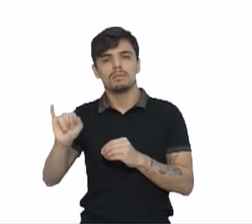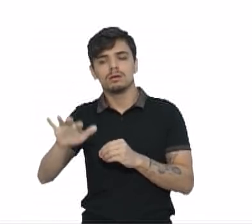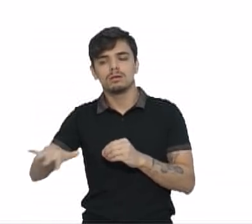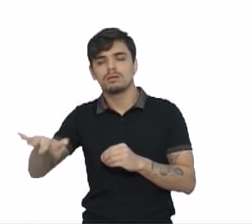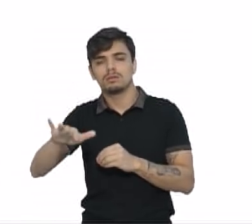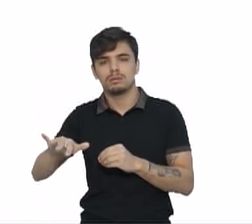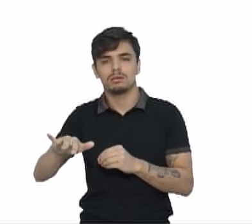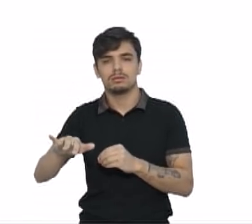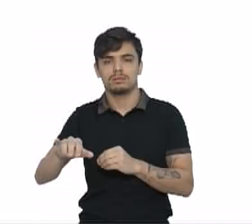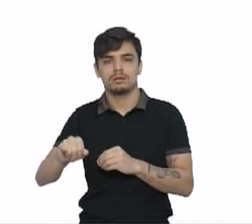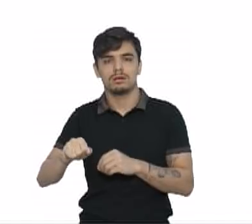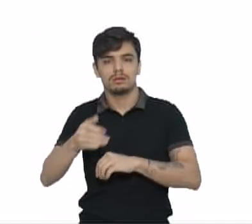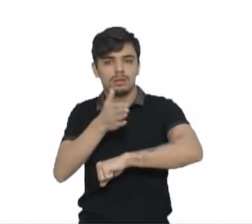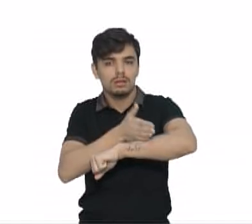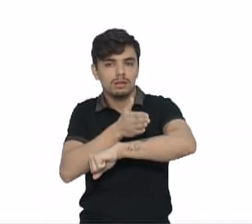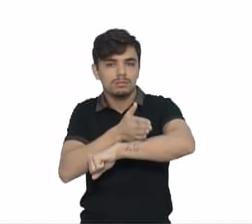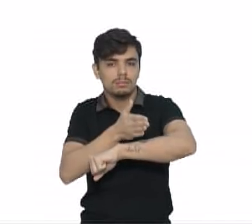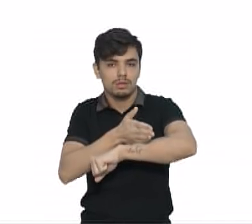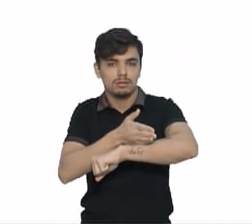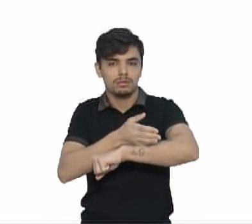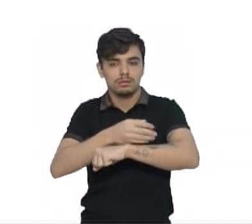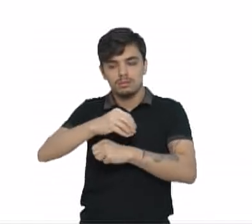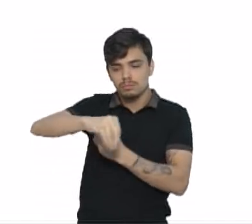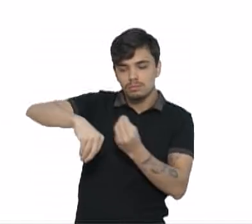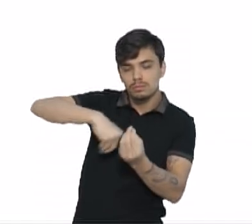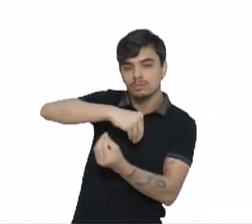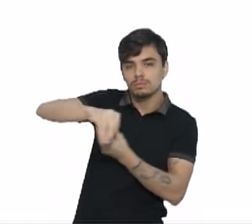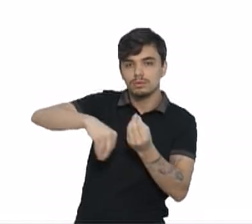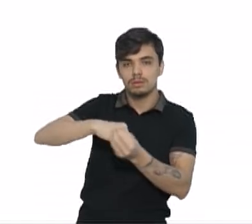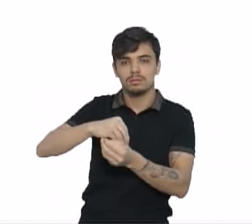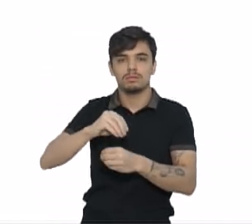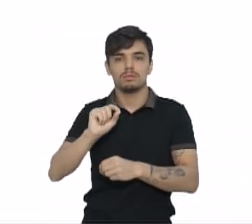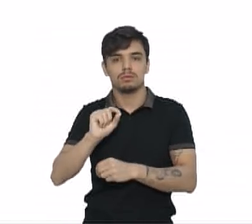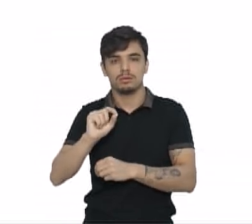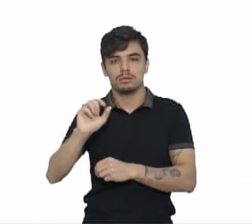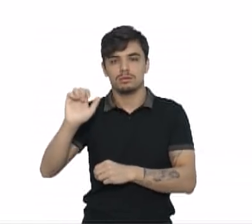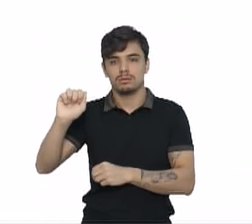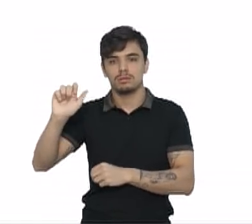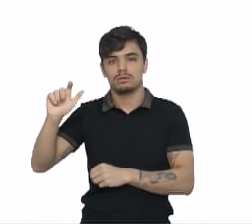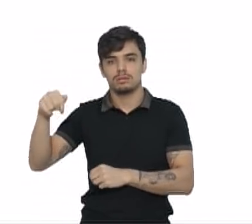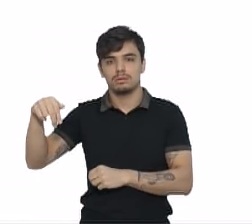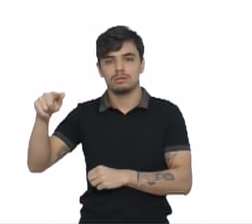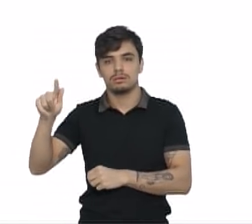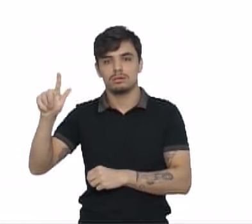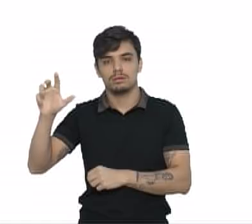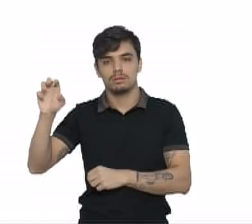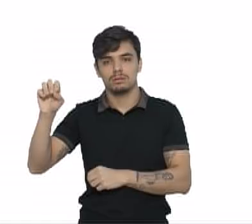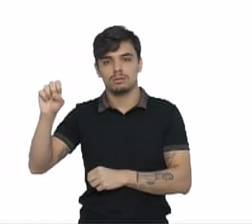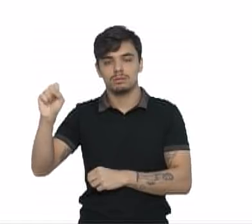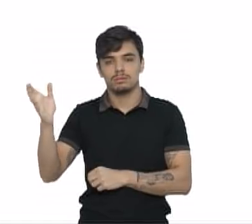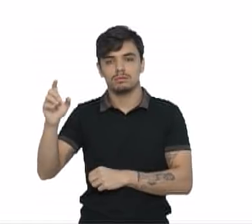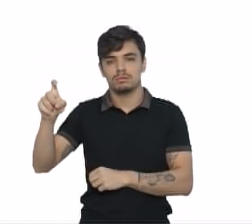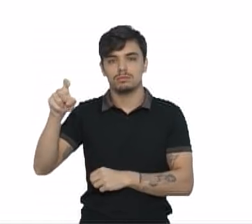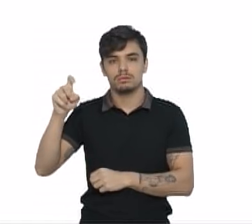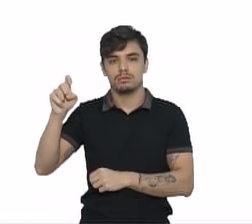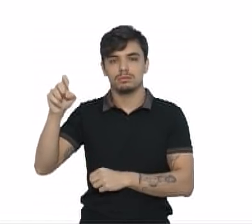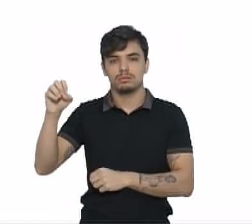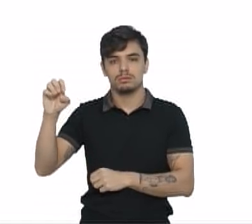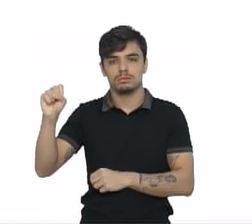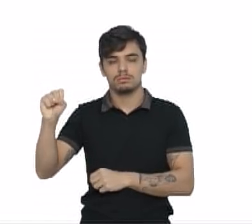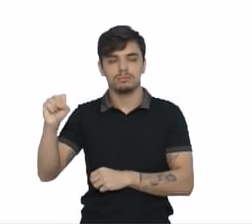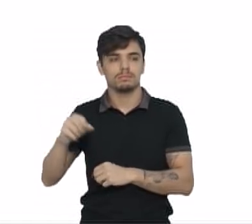durante a Idade Média e se mesclaram com os anglos, formando os anglo-saxões. Tá? Dando origem ao primeiro reino